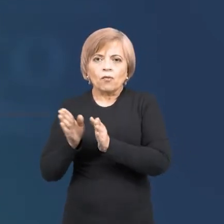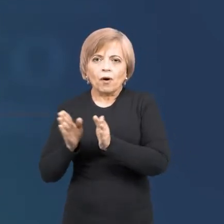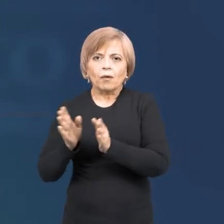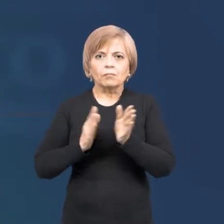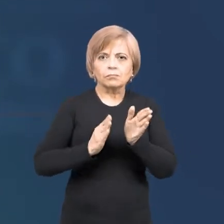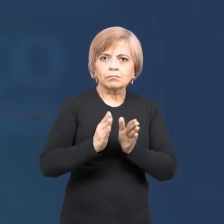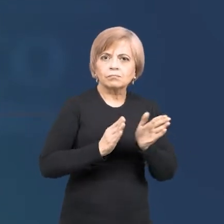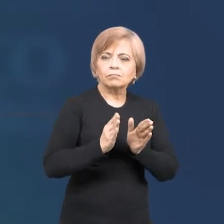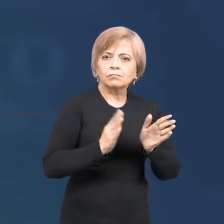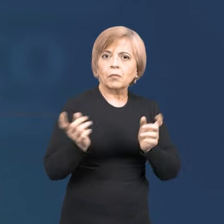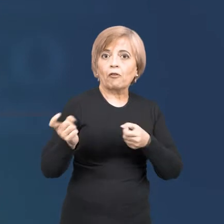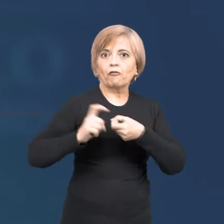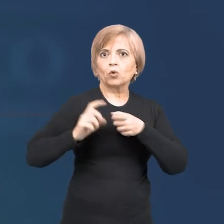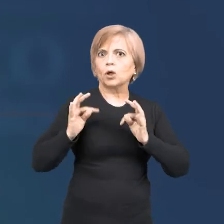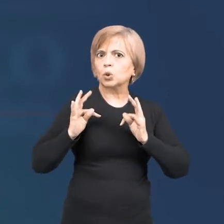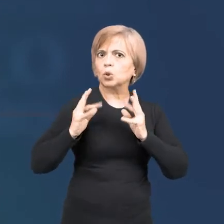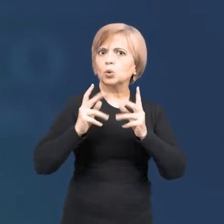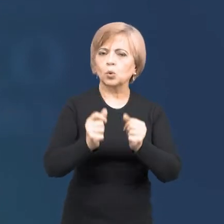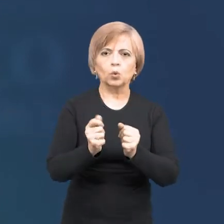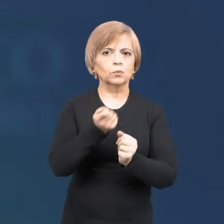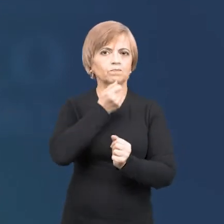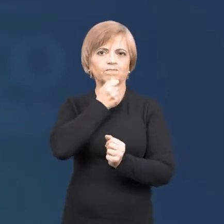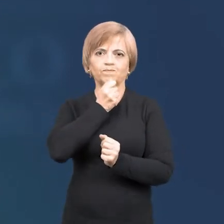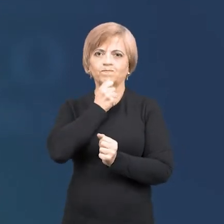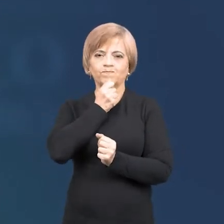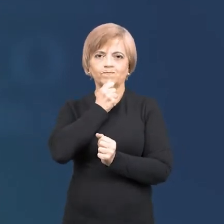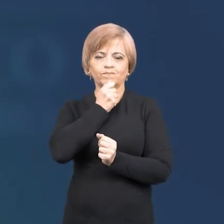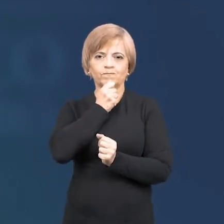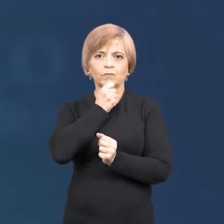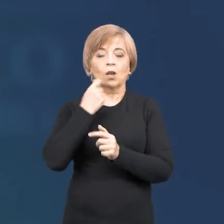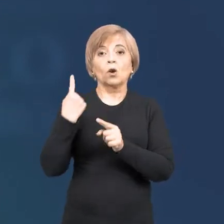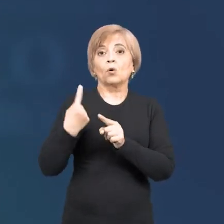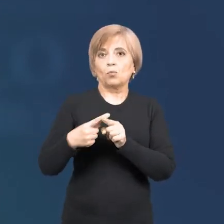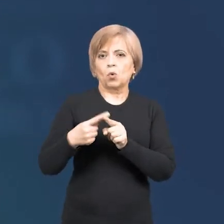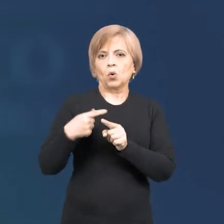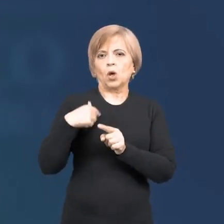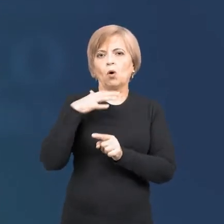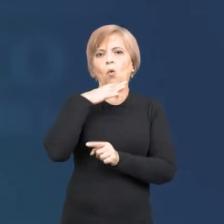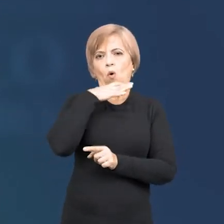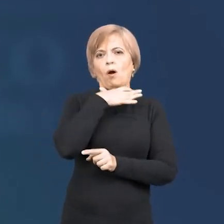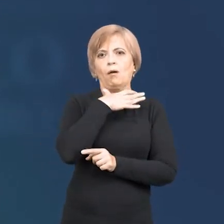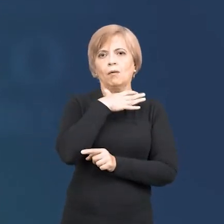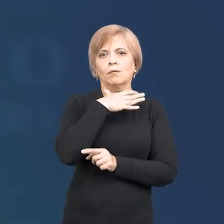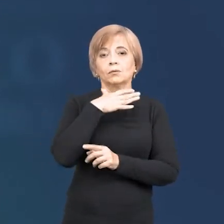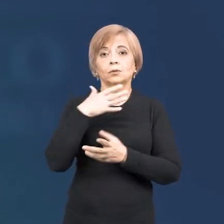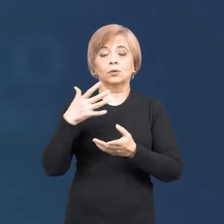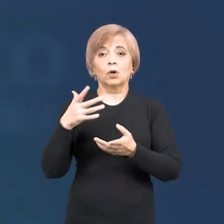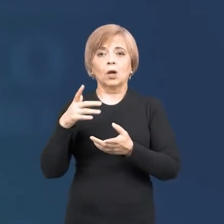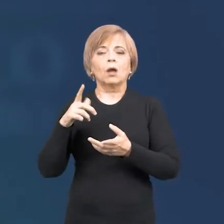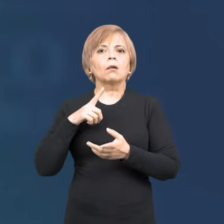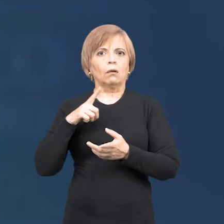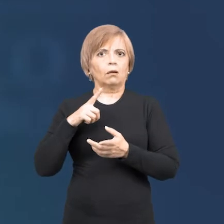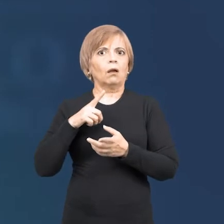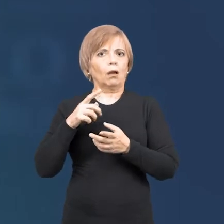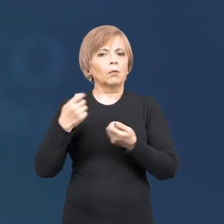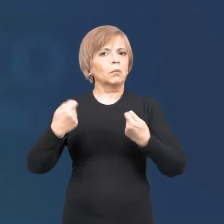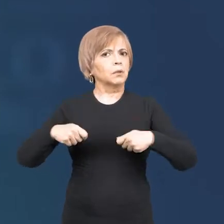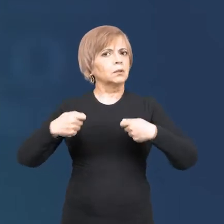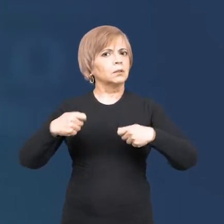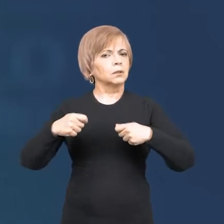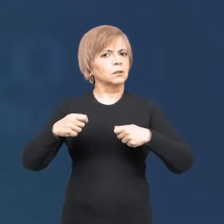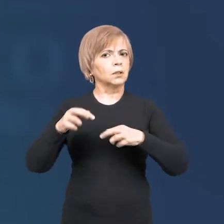plena, né? Exatamente porque eu considero esse aí até um grande acerto